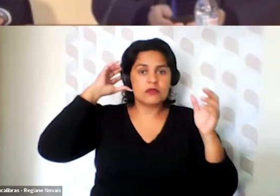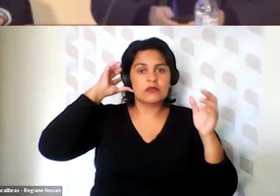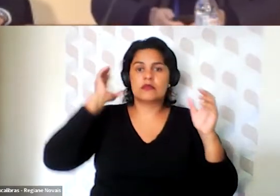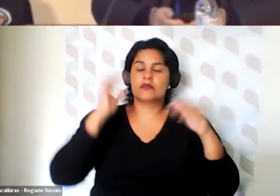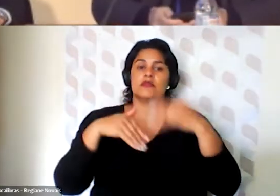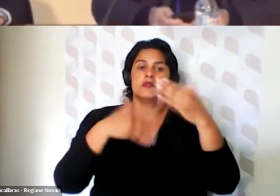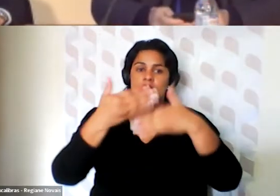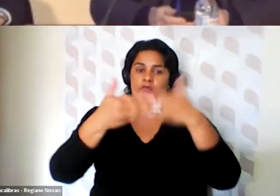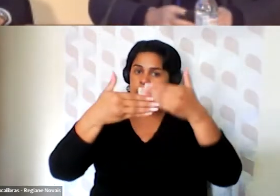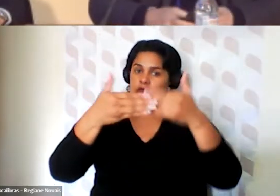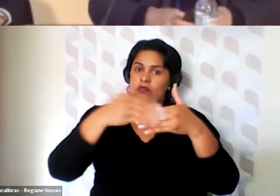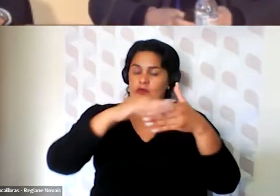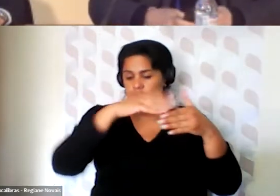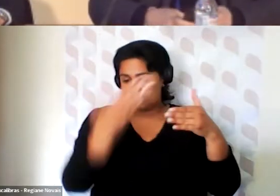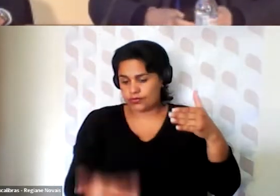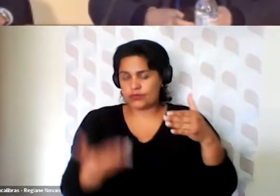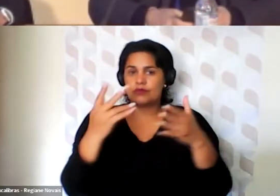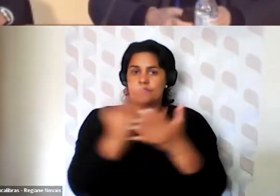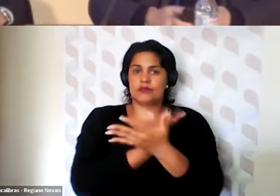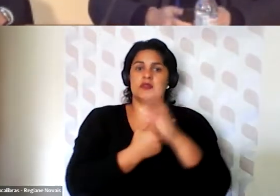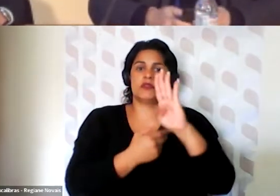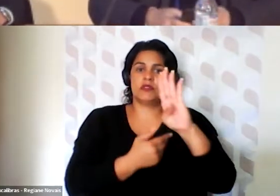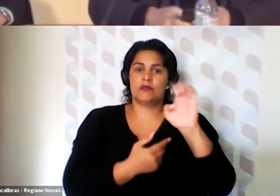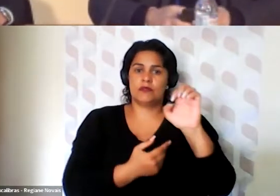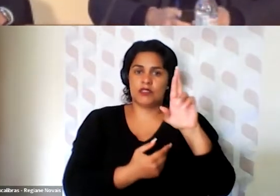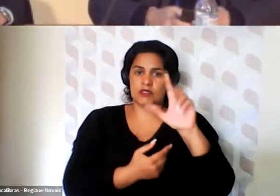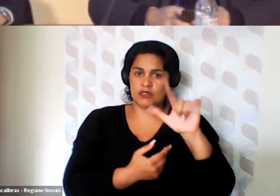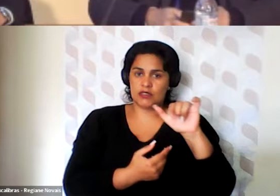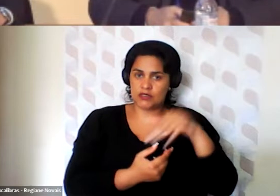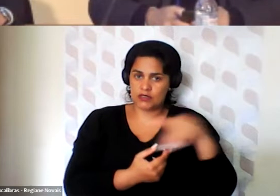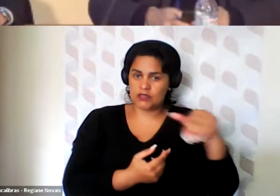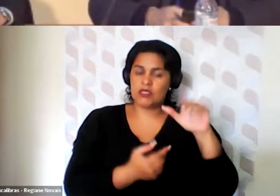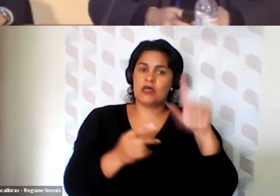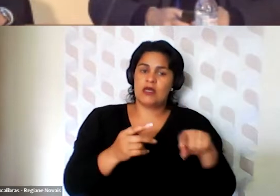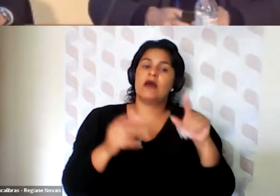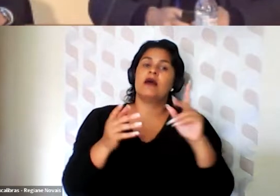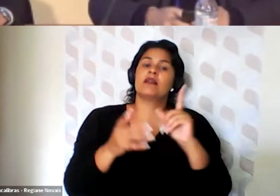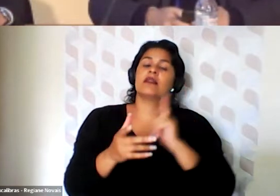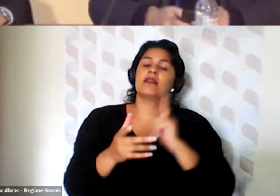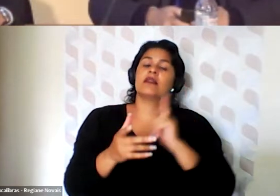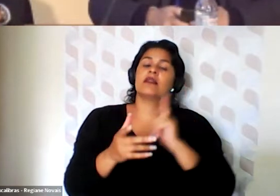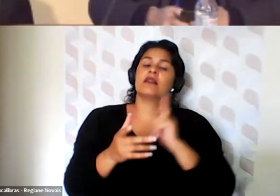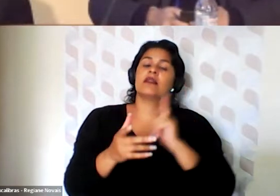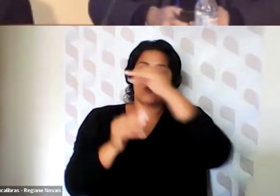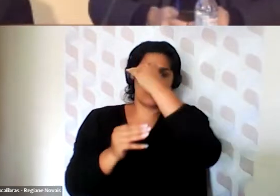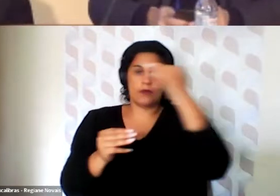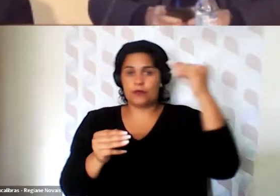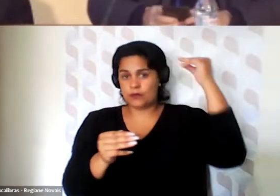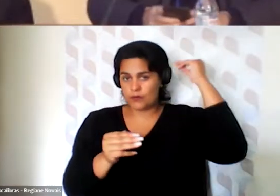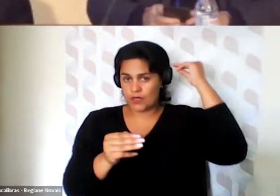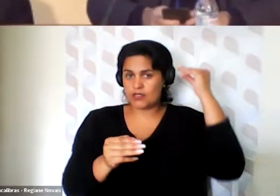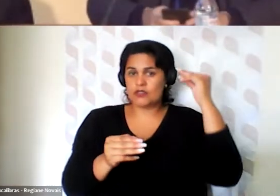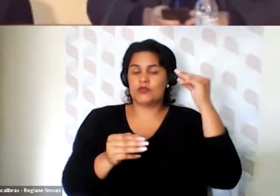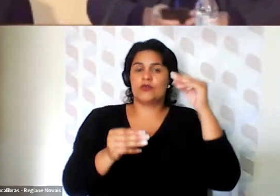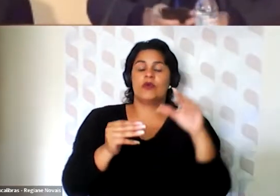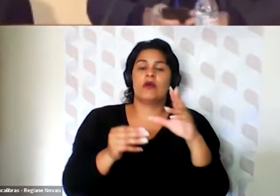e discussão de políticas públicas e econômicas que visam auxiliar no desenvolvimento de seus países membros. Então, a OCDE se transformou, na verdade,